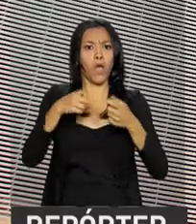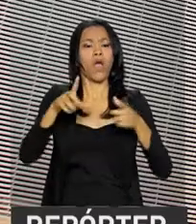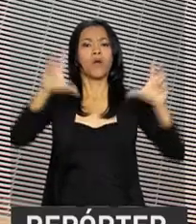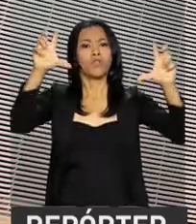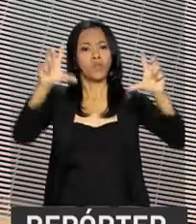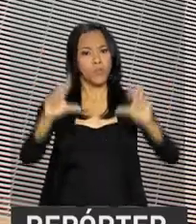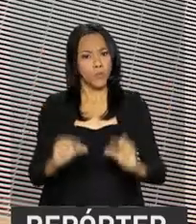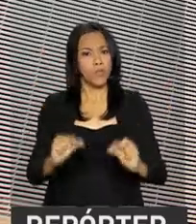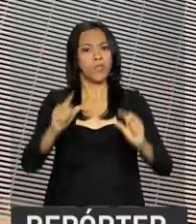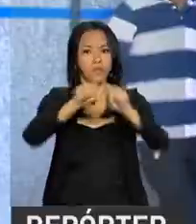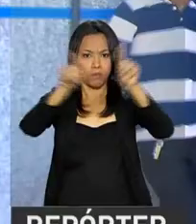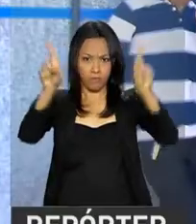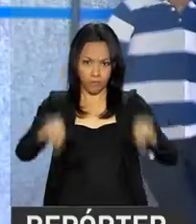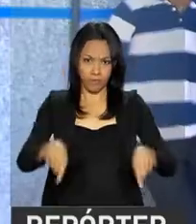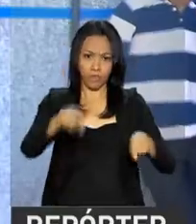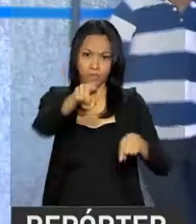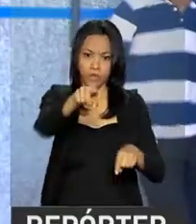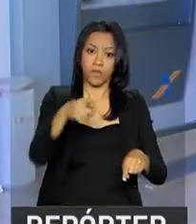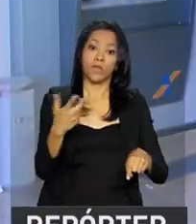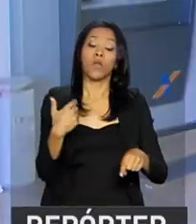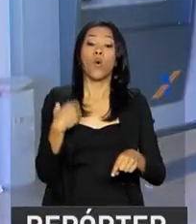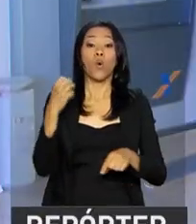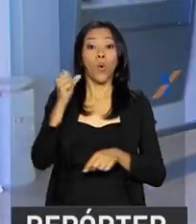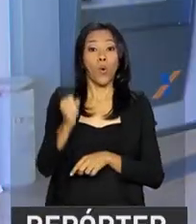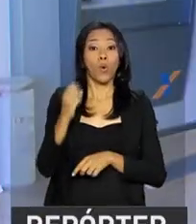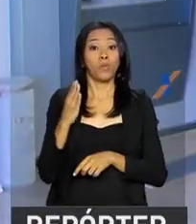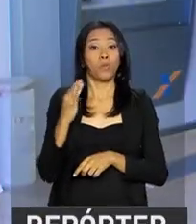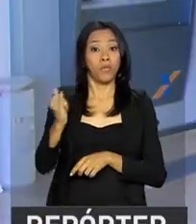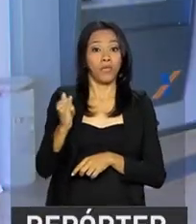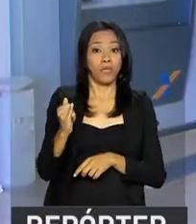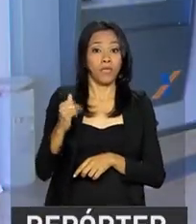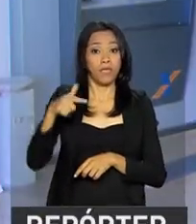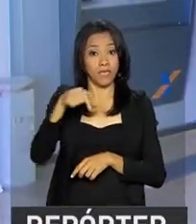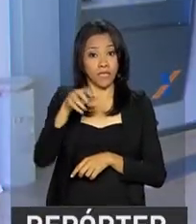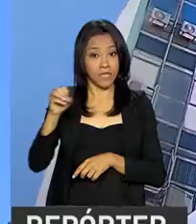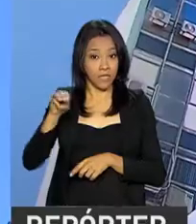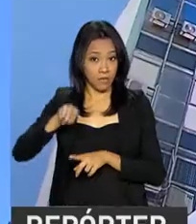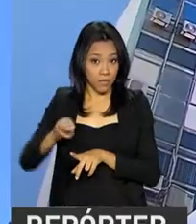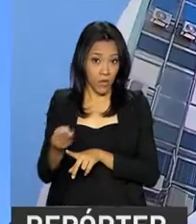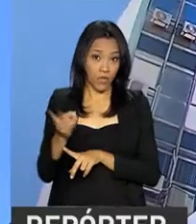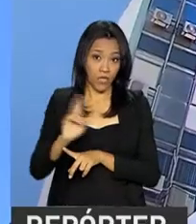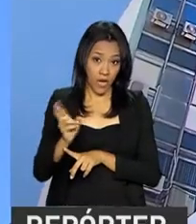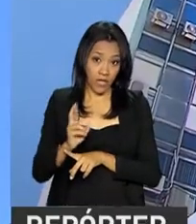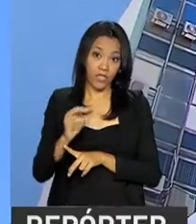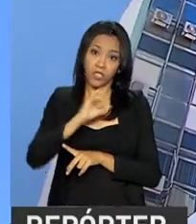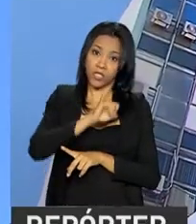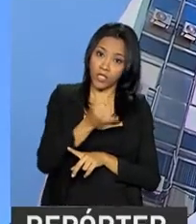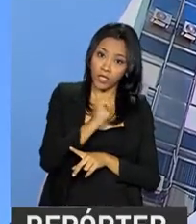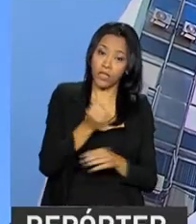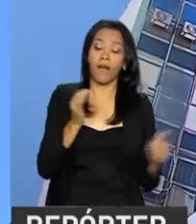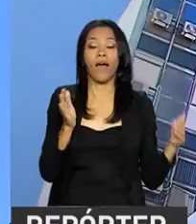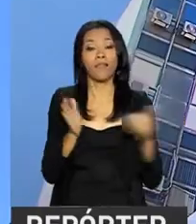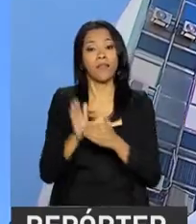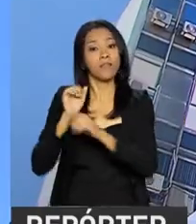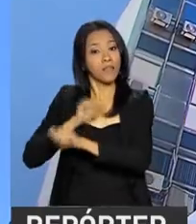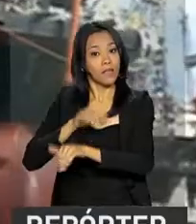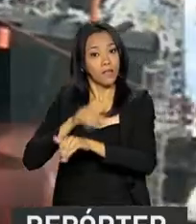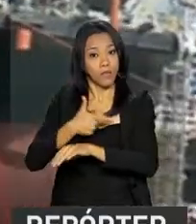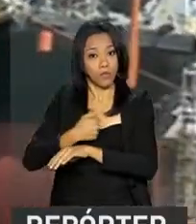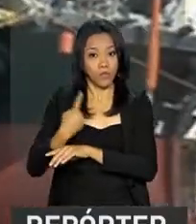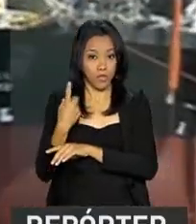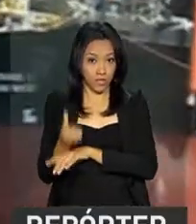juntas as estatais saíram de um lucro de 8 bilhões e 700 milhões de reais de janeiro a setembro de 2016